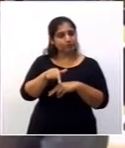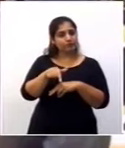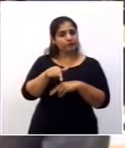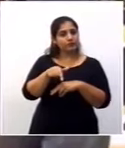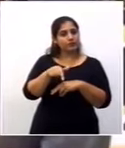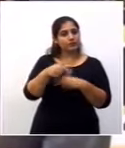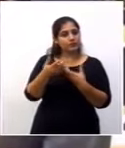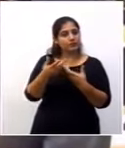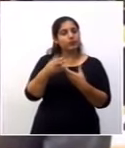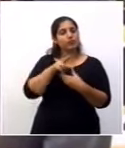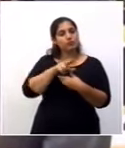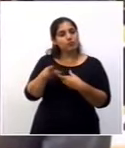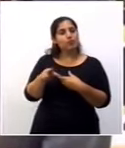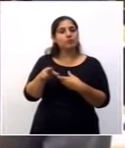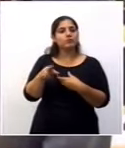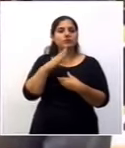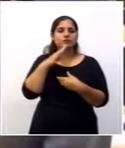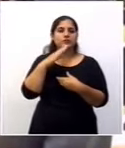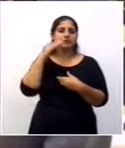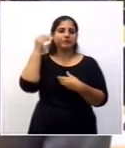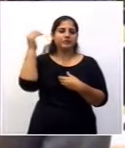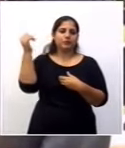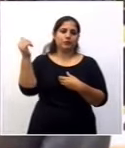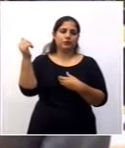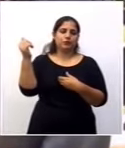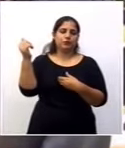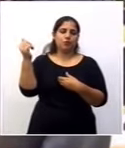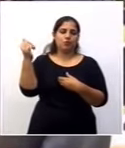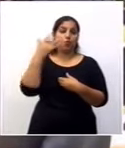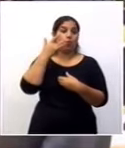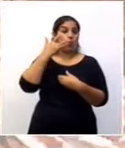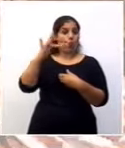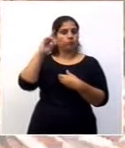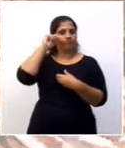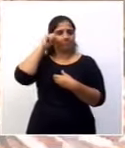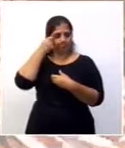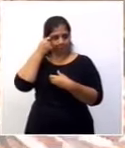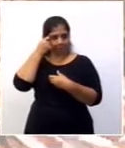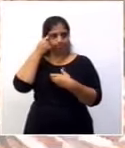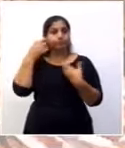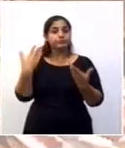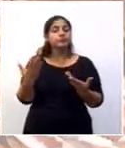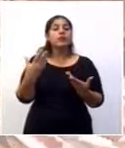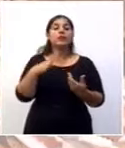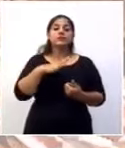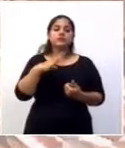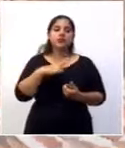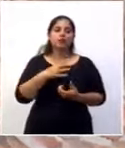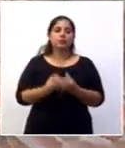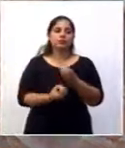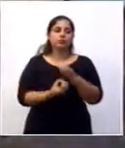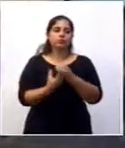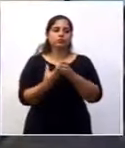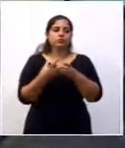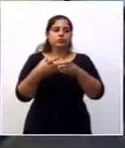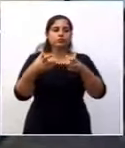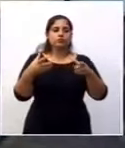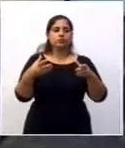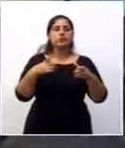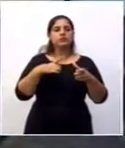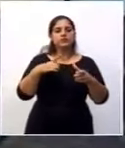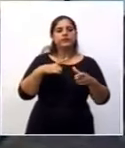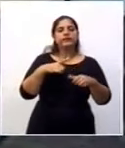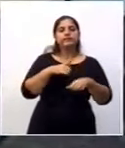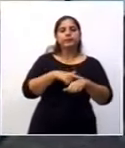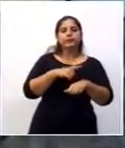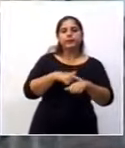com isso ficou conhecido como Ouro Preto. E assim a cidade foi surgindo. Ela teve